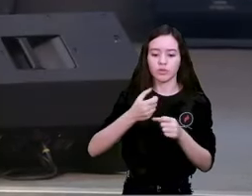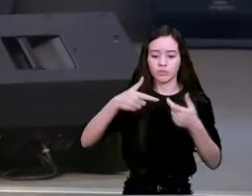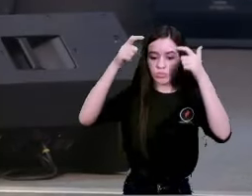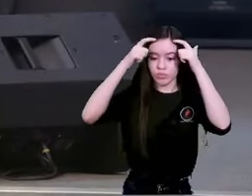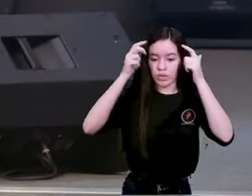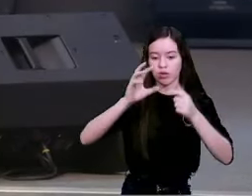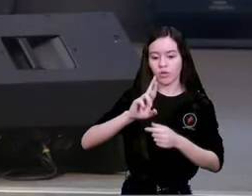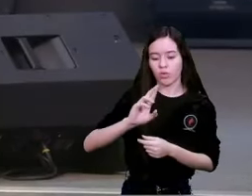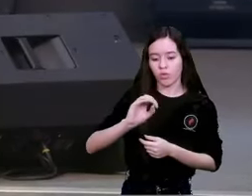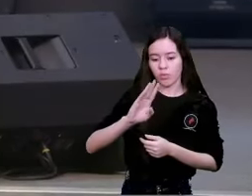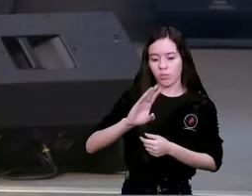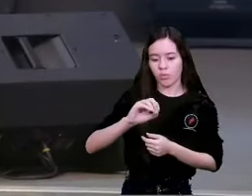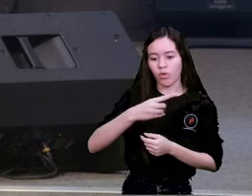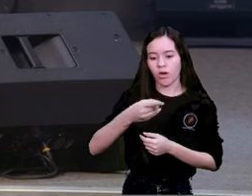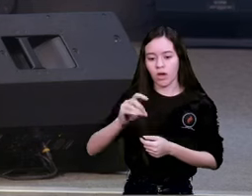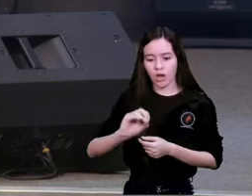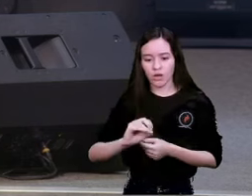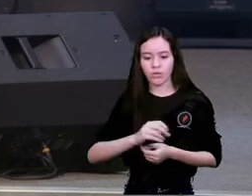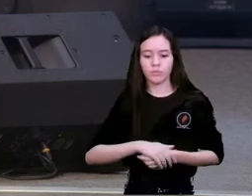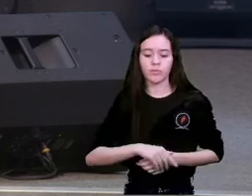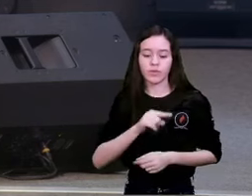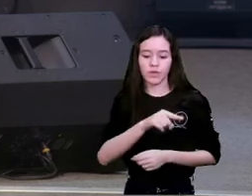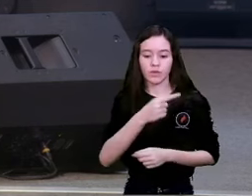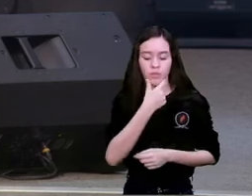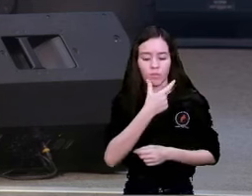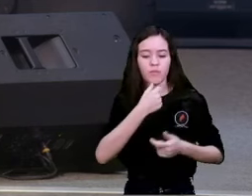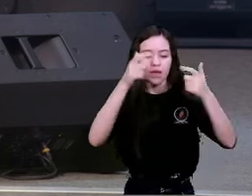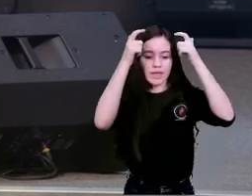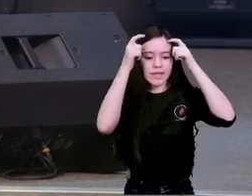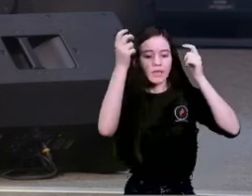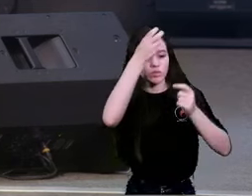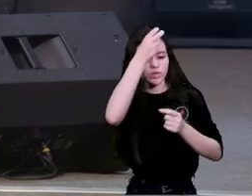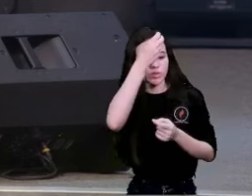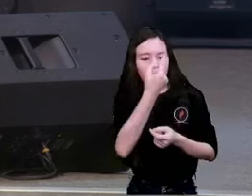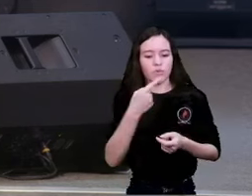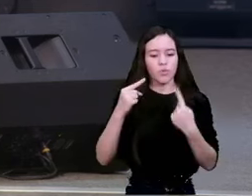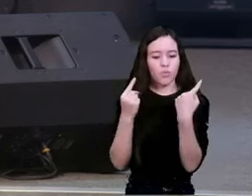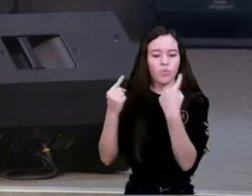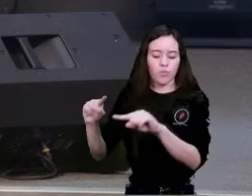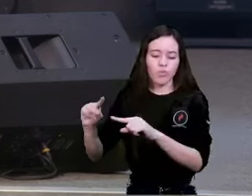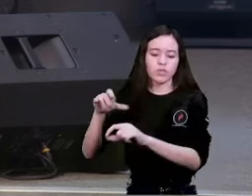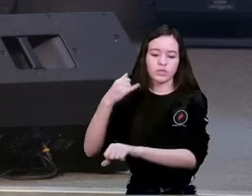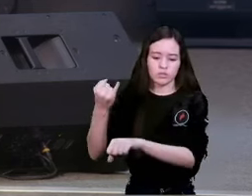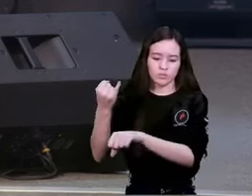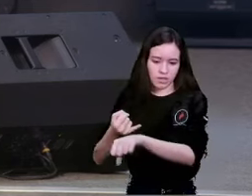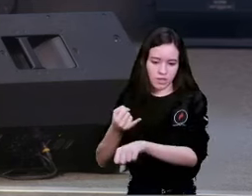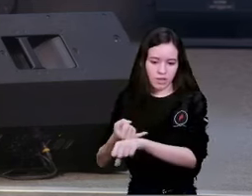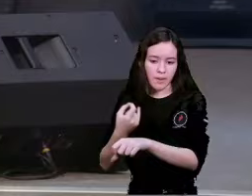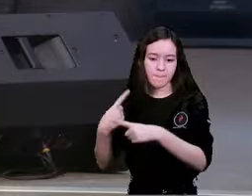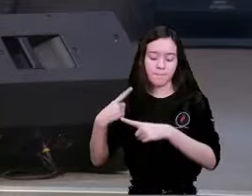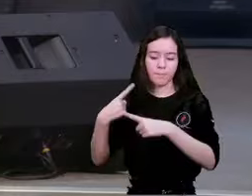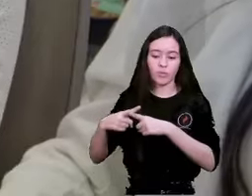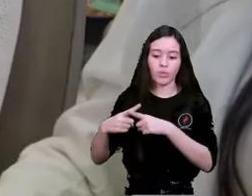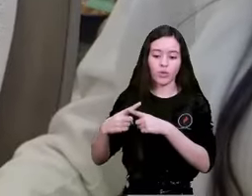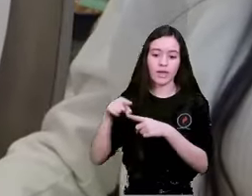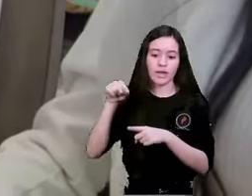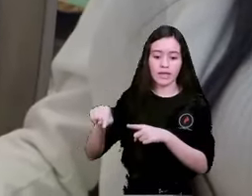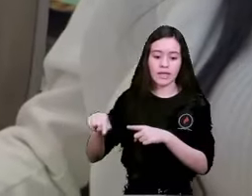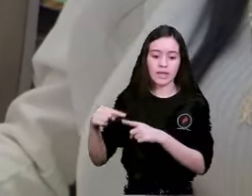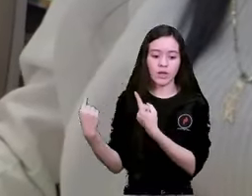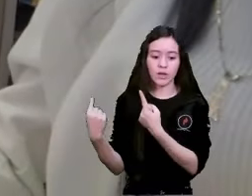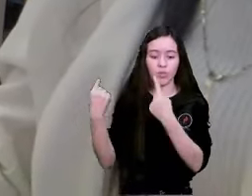Roboão, Sisaque, rei do Egito, subiu contra Jerusalém, porque tinham transgredido